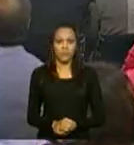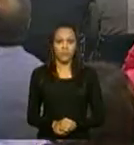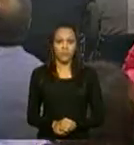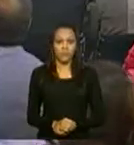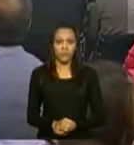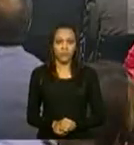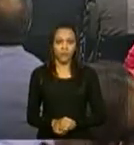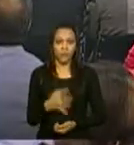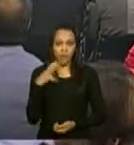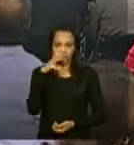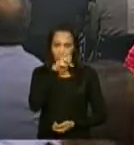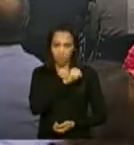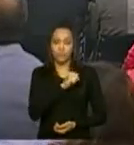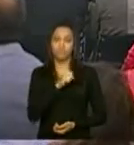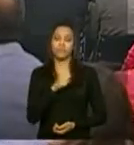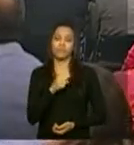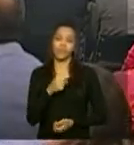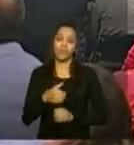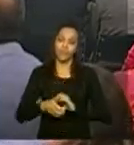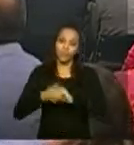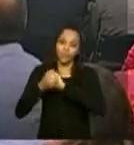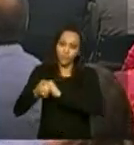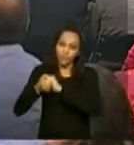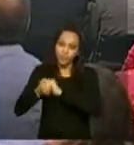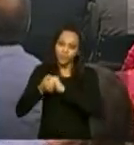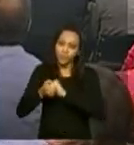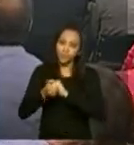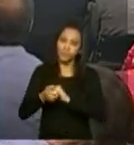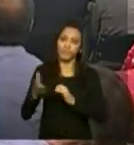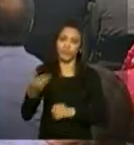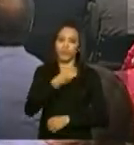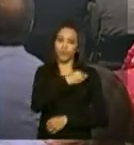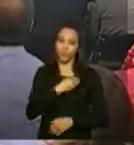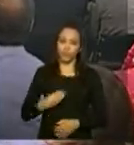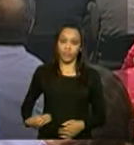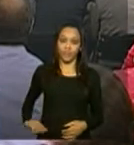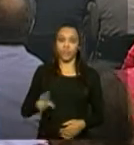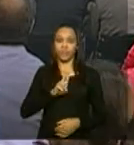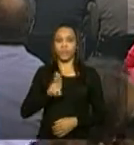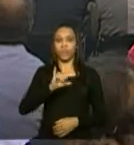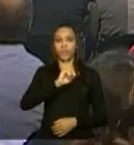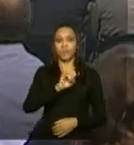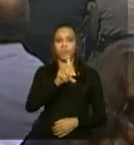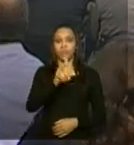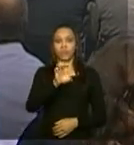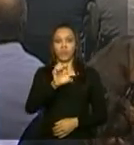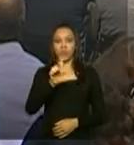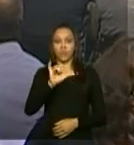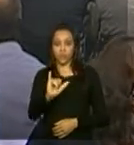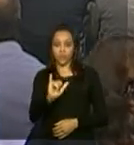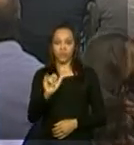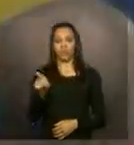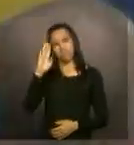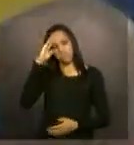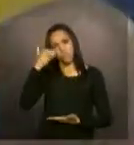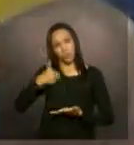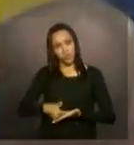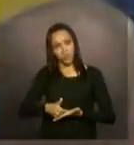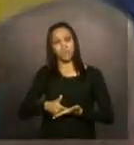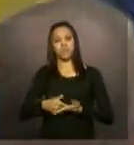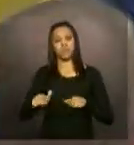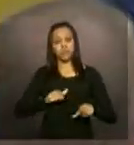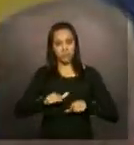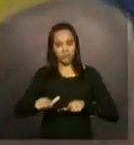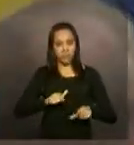rapidamente eu queria saudar a ministra ideli pela iniciativa pela confiança que depositou na polícia federal